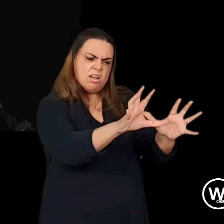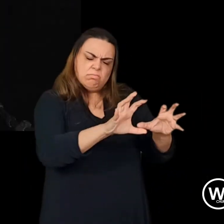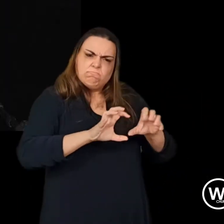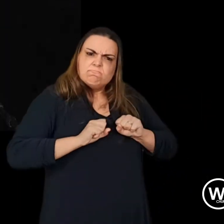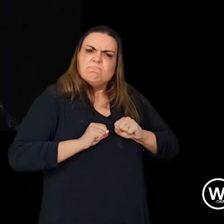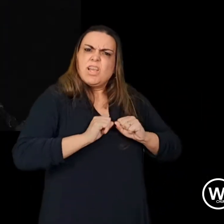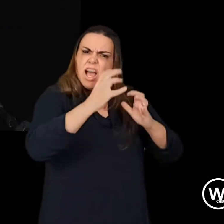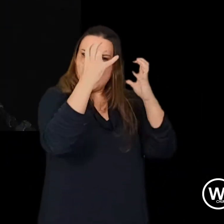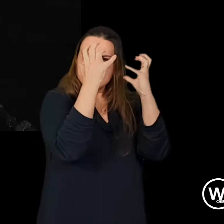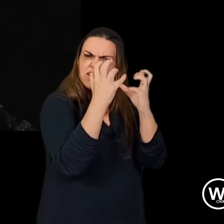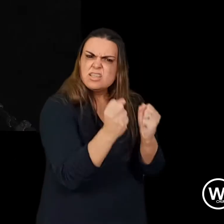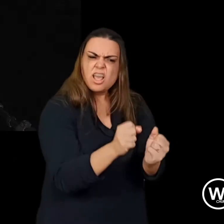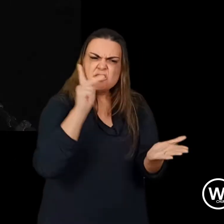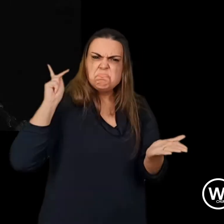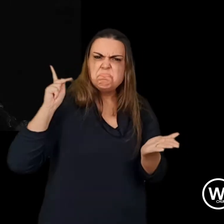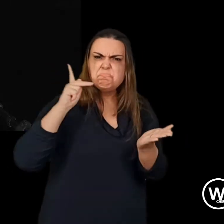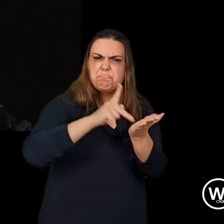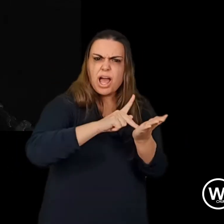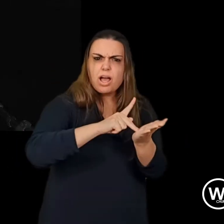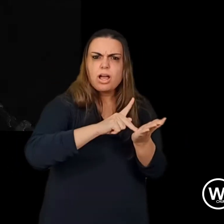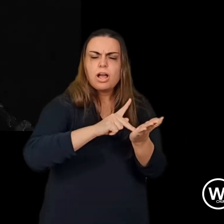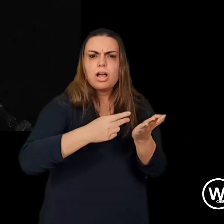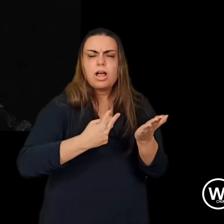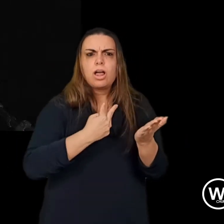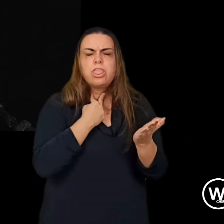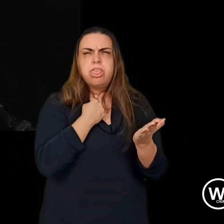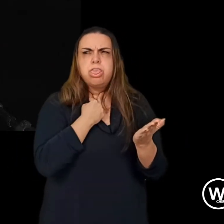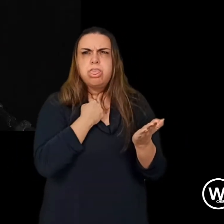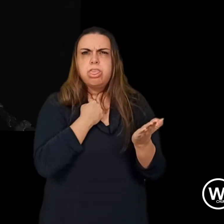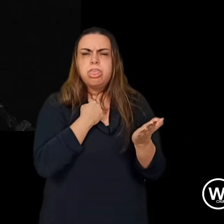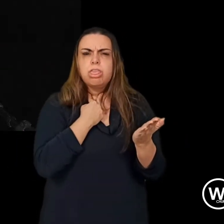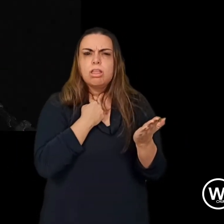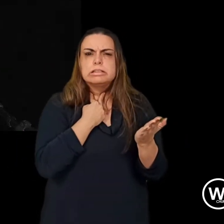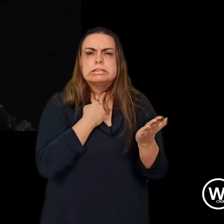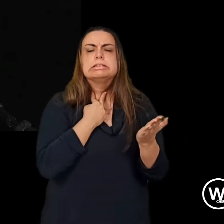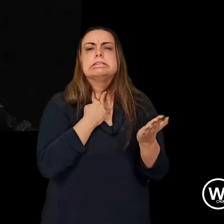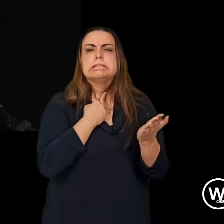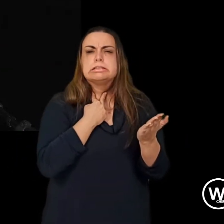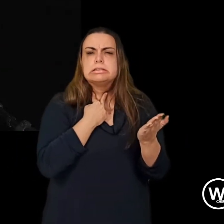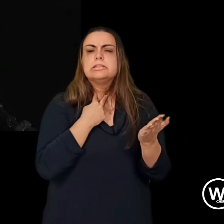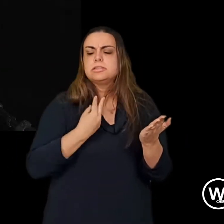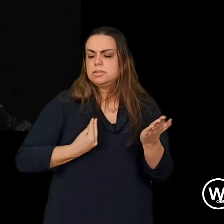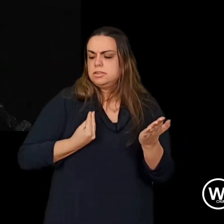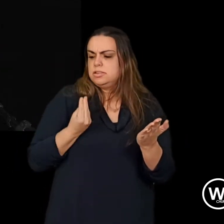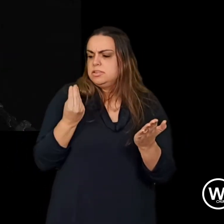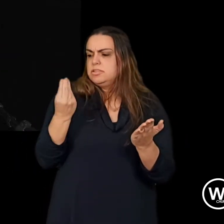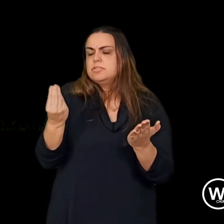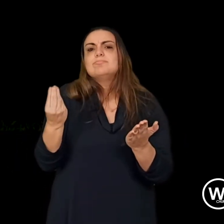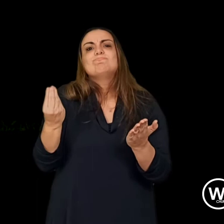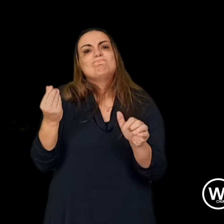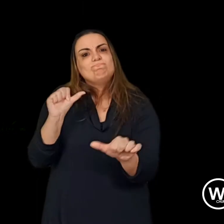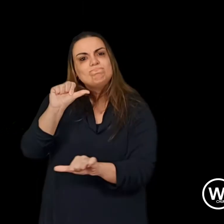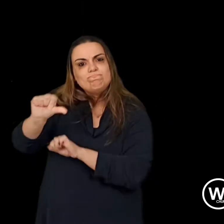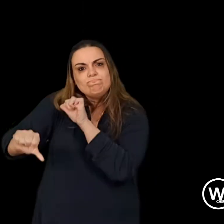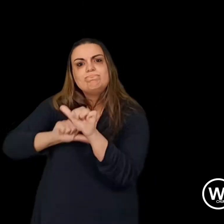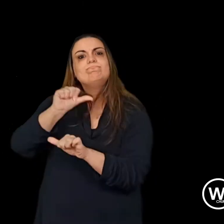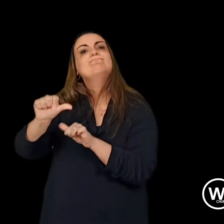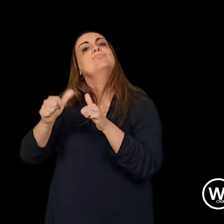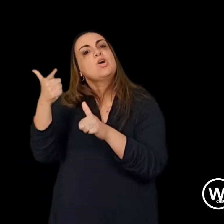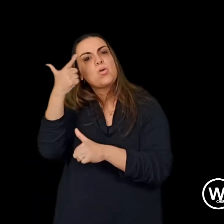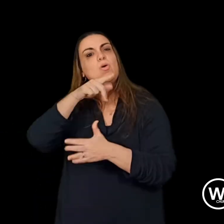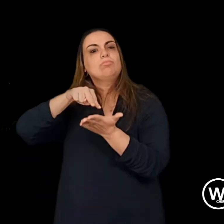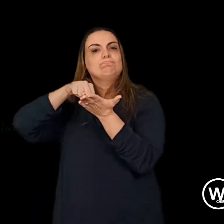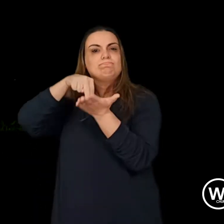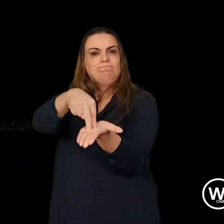inquestionável, você, suas ações, suas escolhas se tornarão consistentes. Porque é dessa maneira que